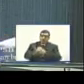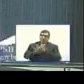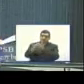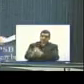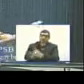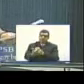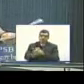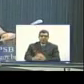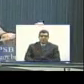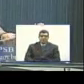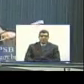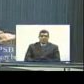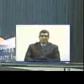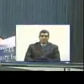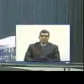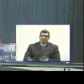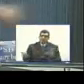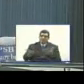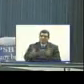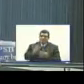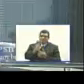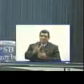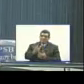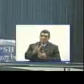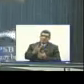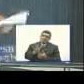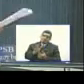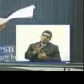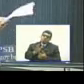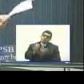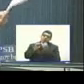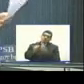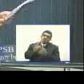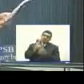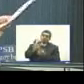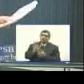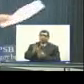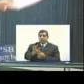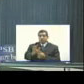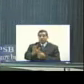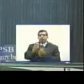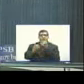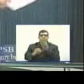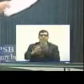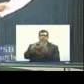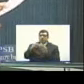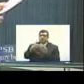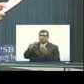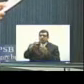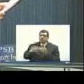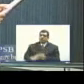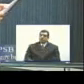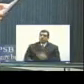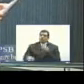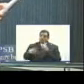a tela do carro que de hoje pode descer você pode descer acesse significa pendência